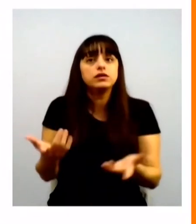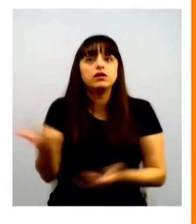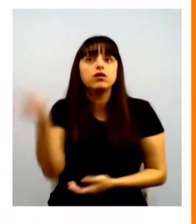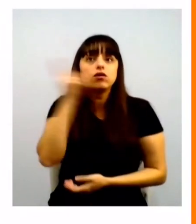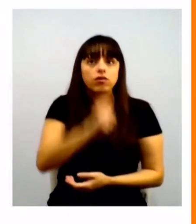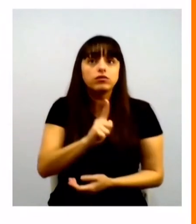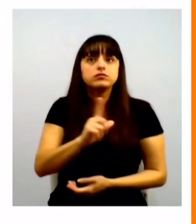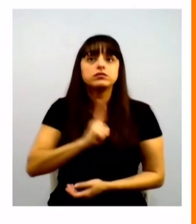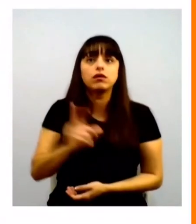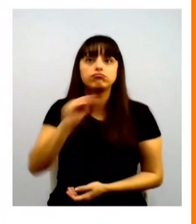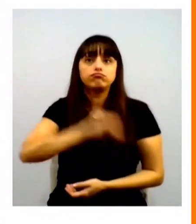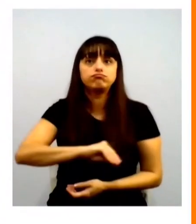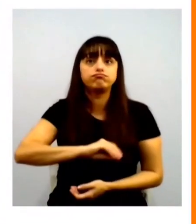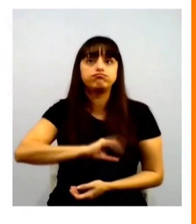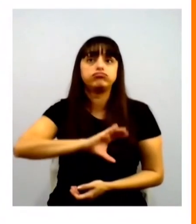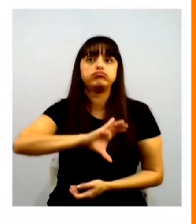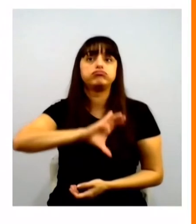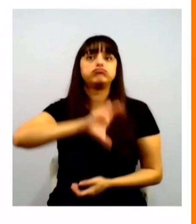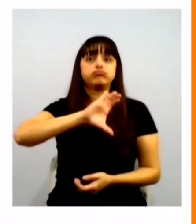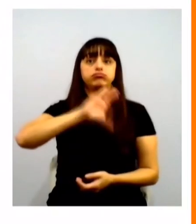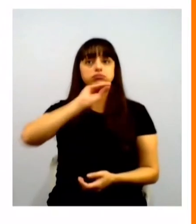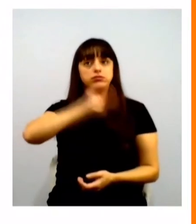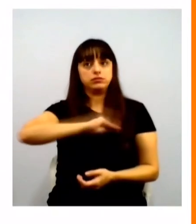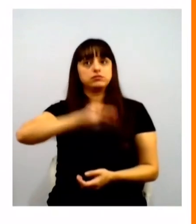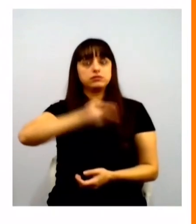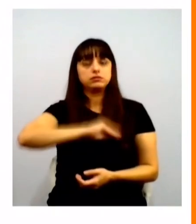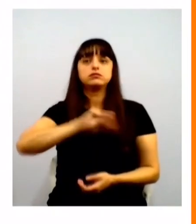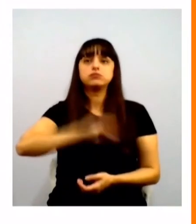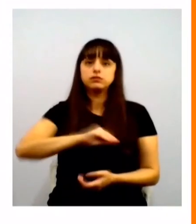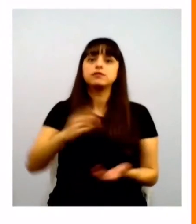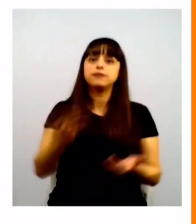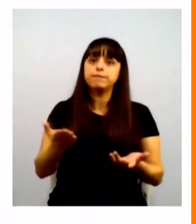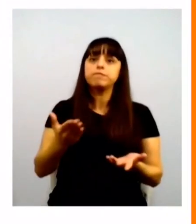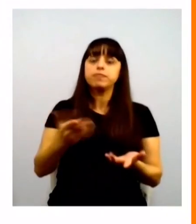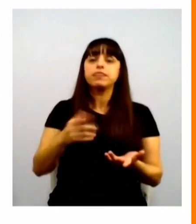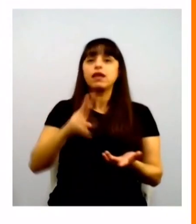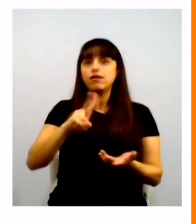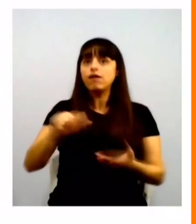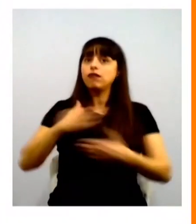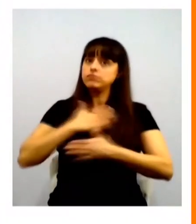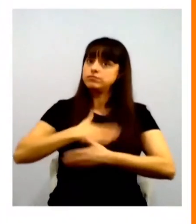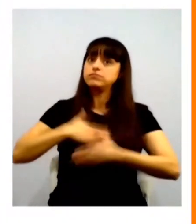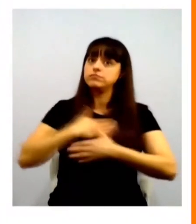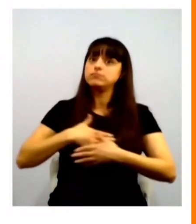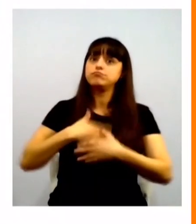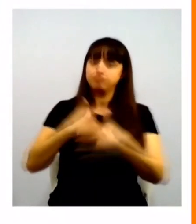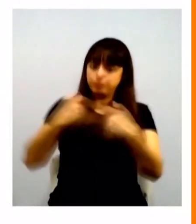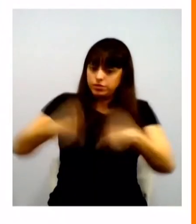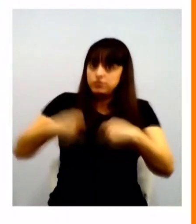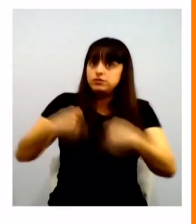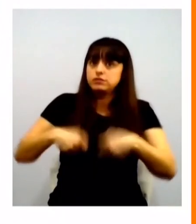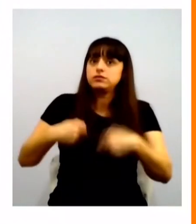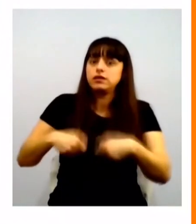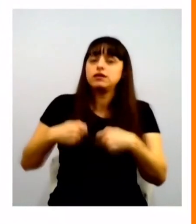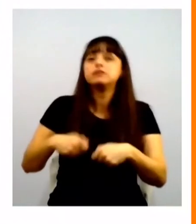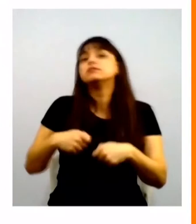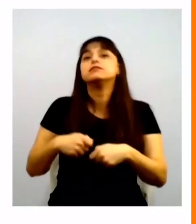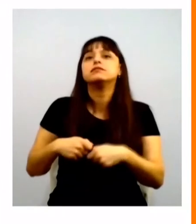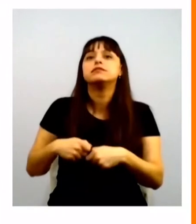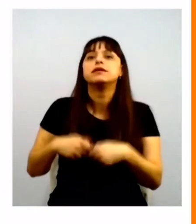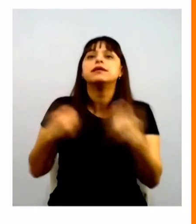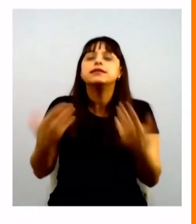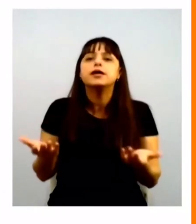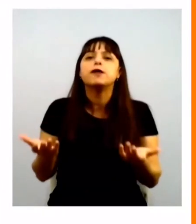Renda quer dizer salário para satisfazer suas necessidades. E, portanto,